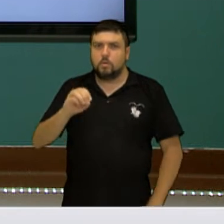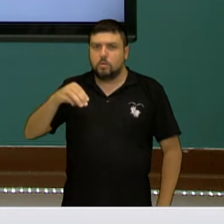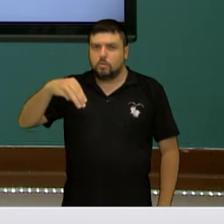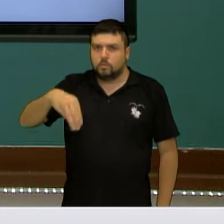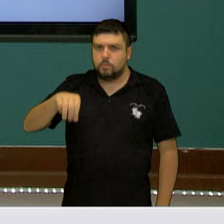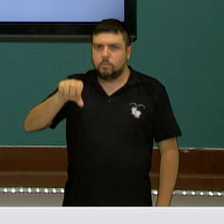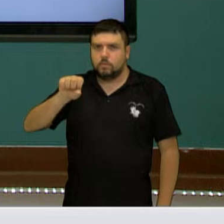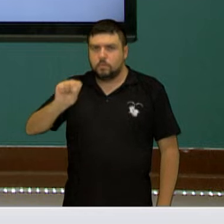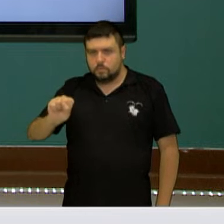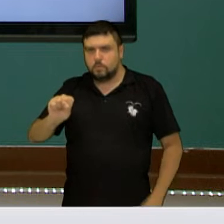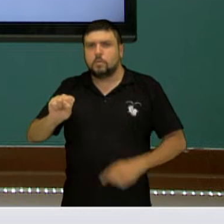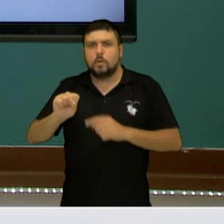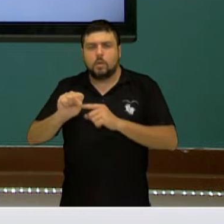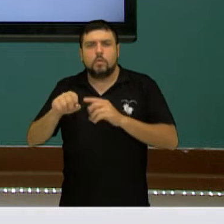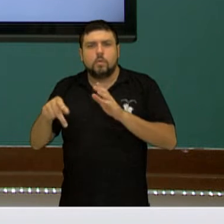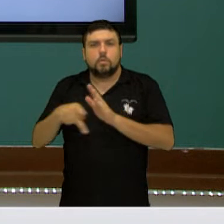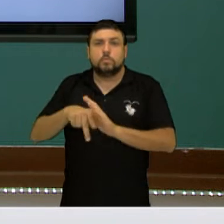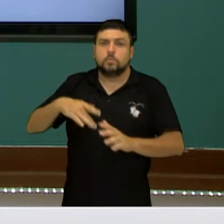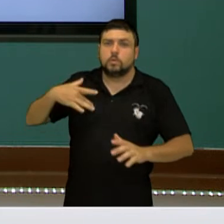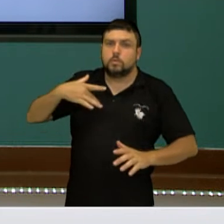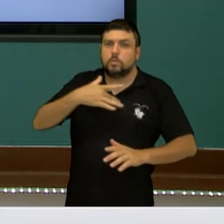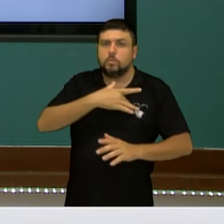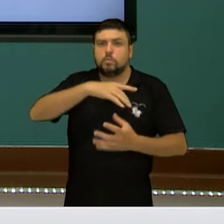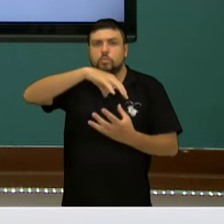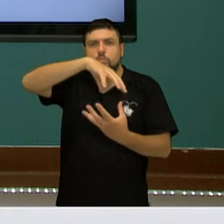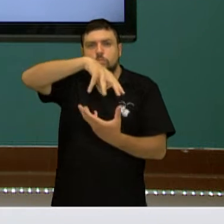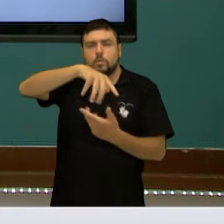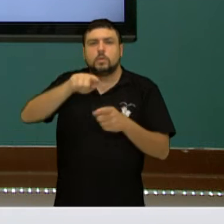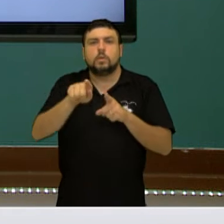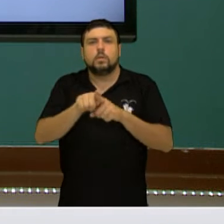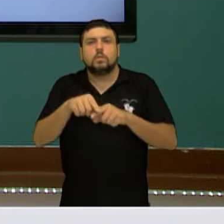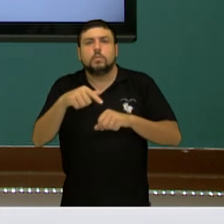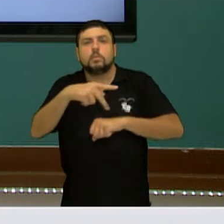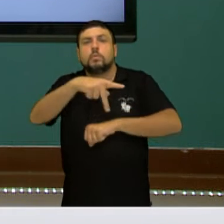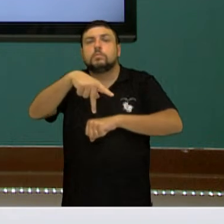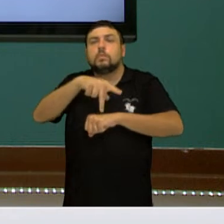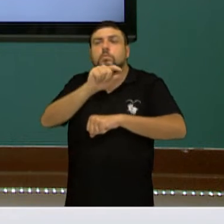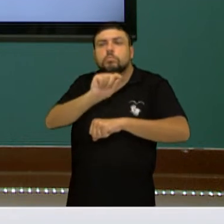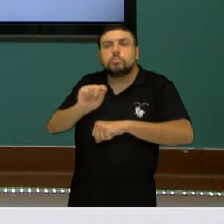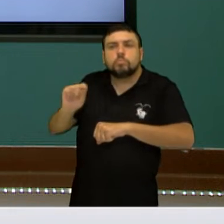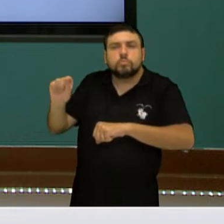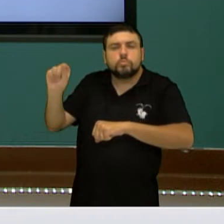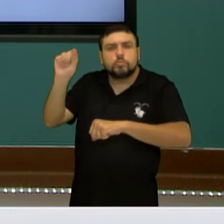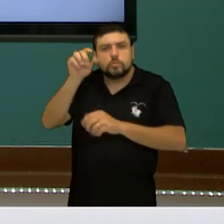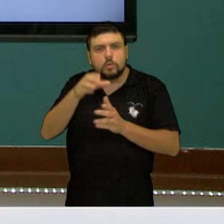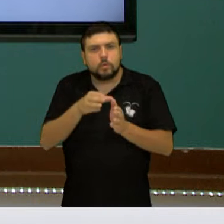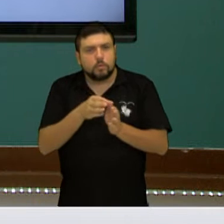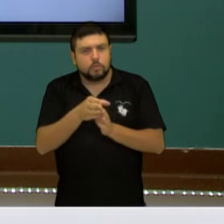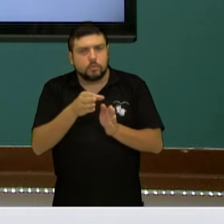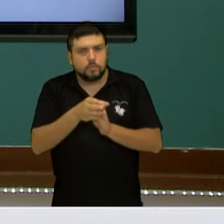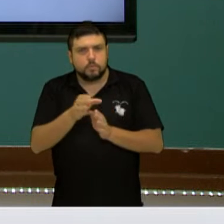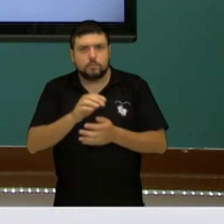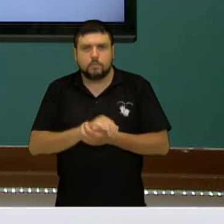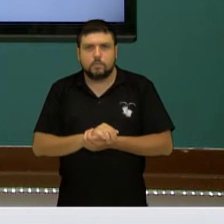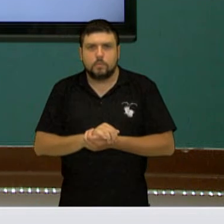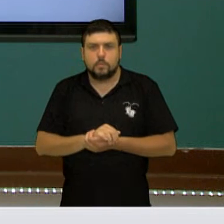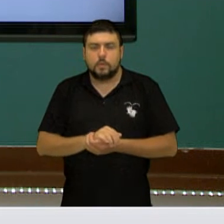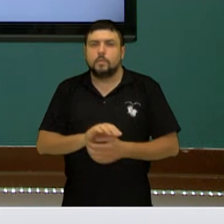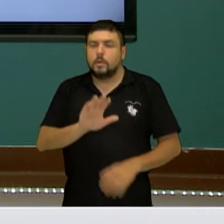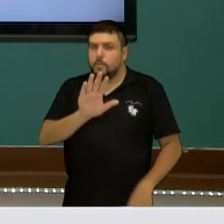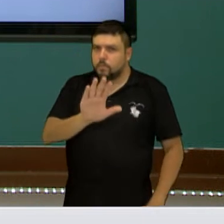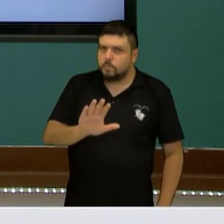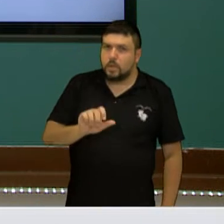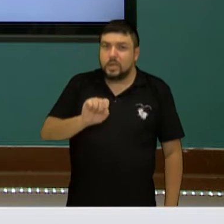da Saúde, e de autoridades de saúde de outros países. Então é lógico, se alguém não está bem, se